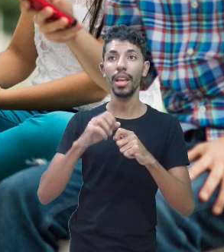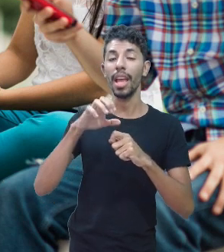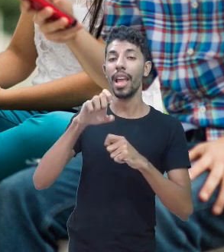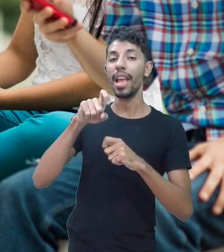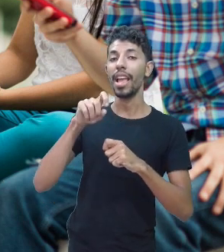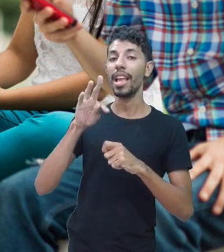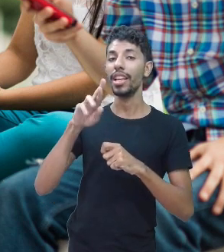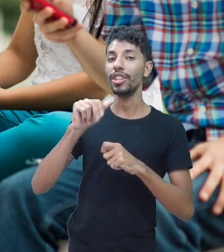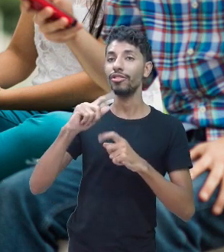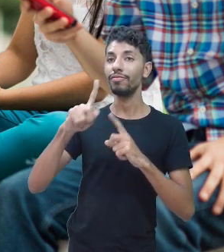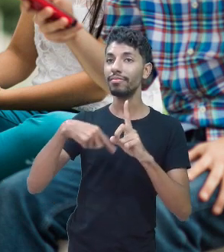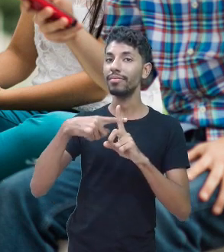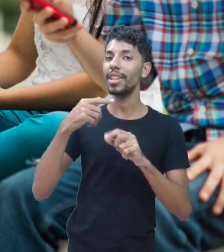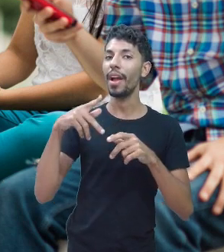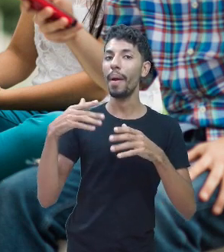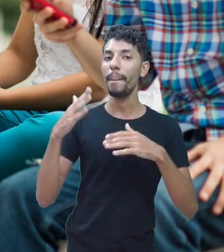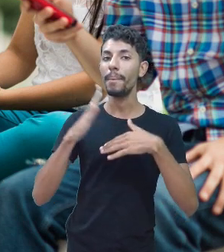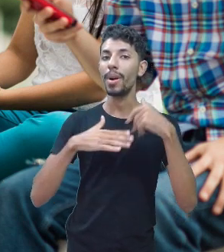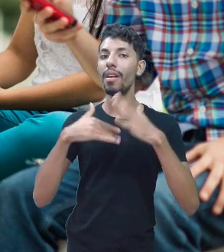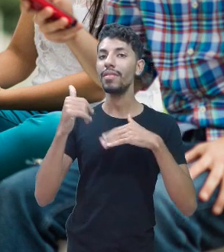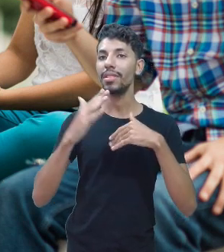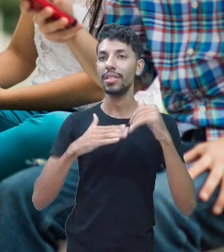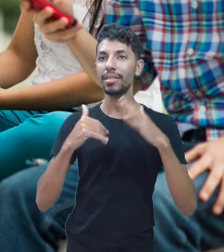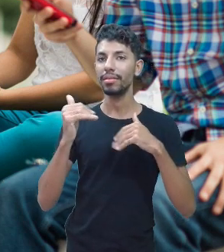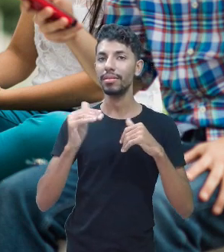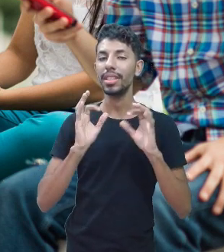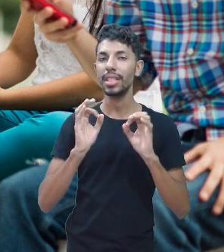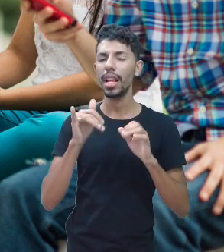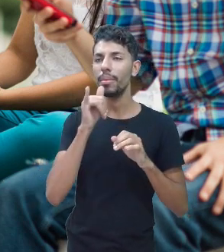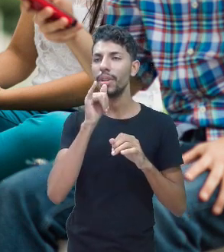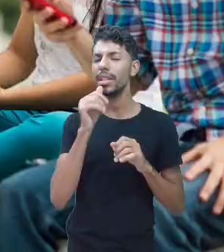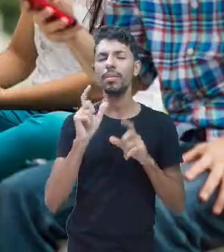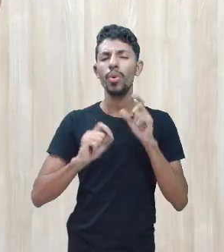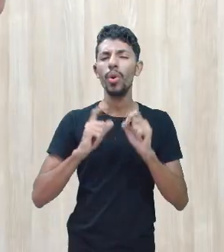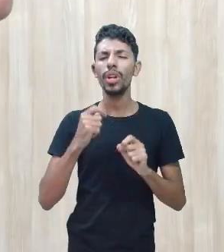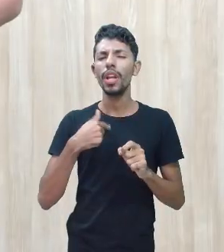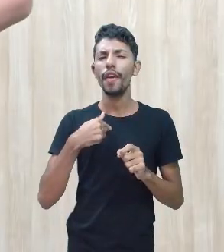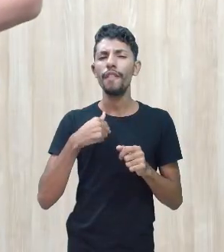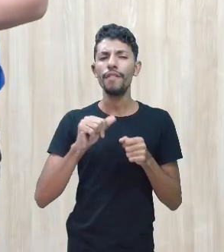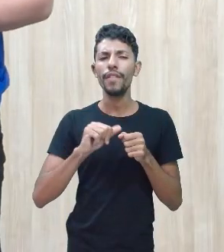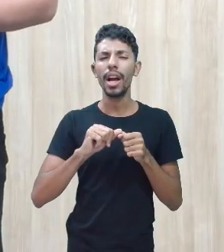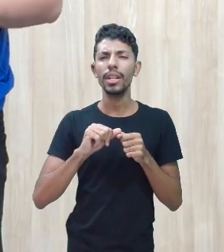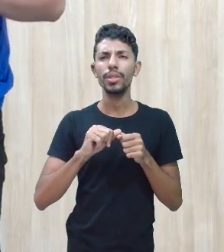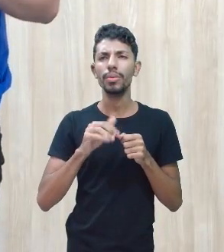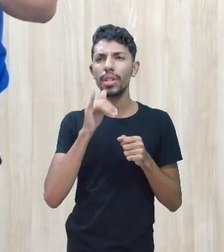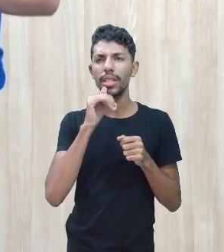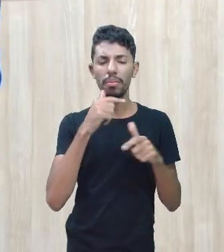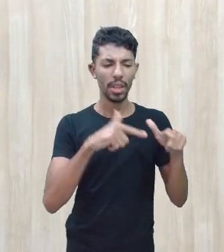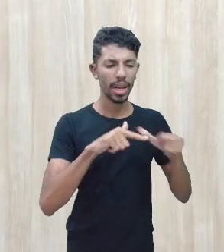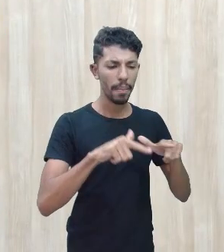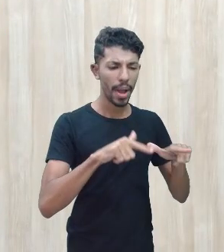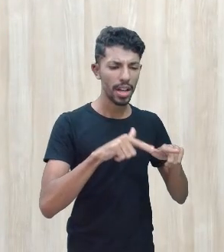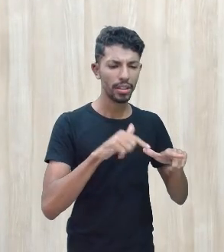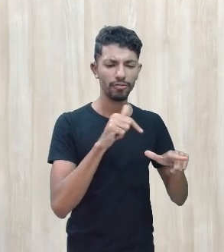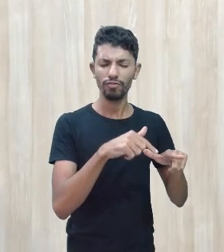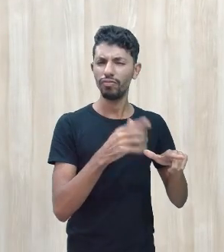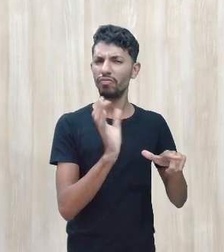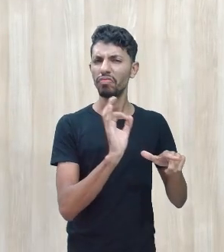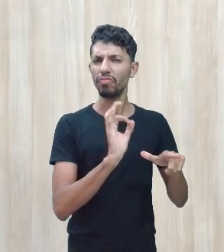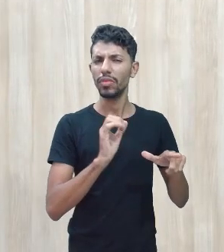profissional. Né? O que é que eu faço quando eu não estou em atividades do trabalho, quando eu não estou fazendo as coisas, sei